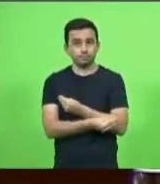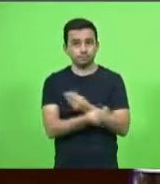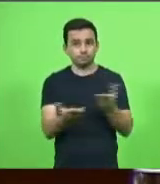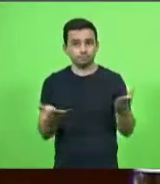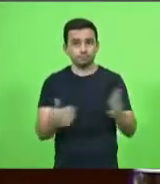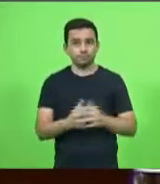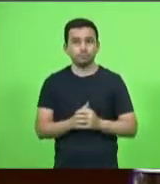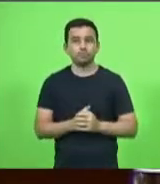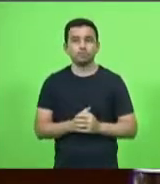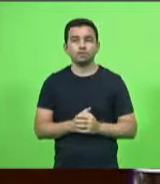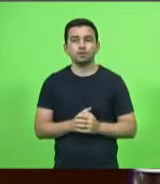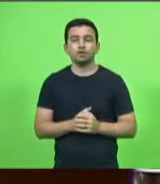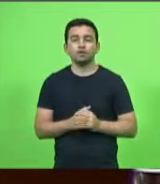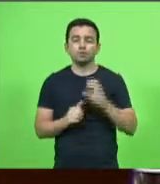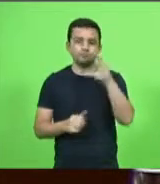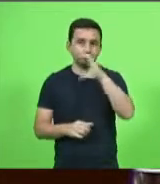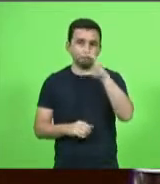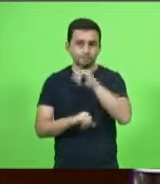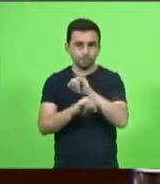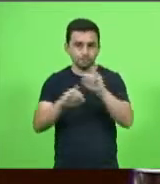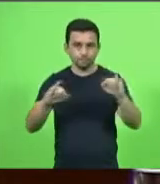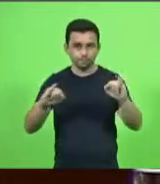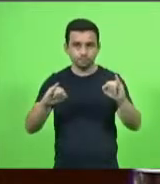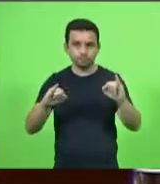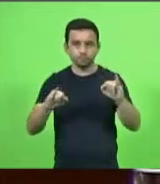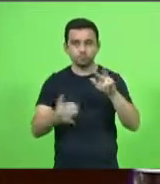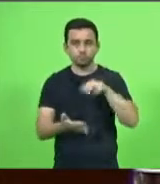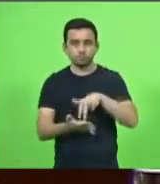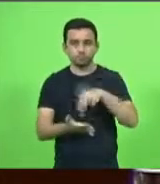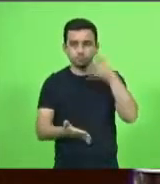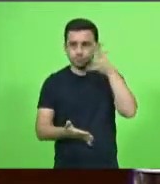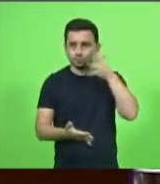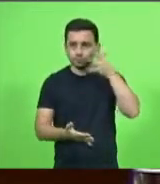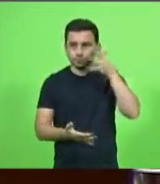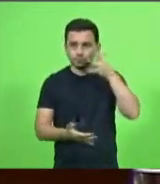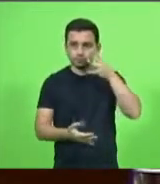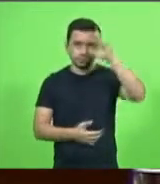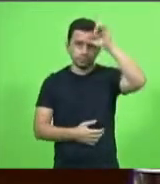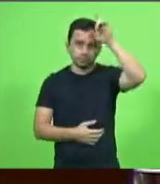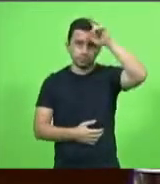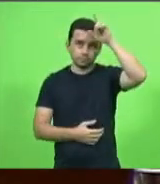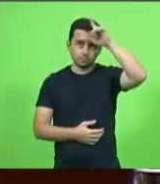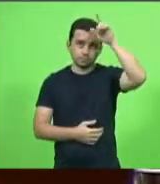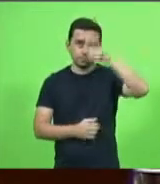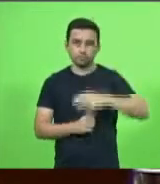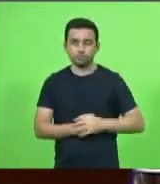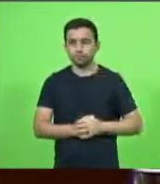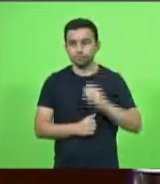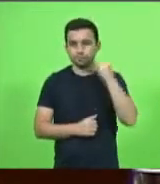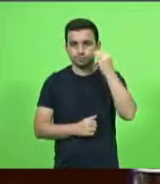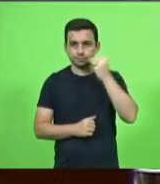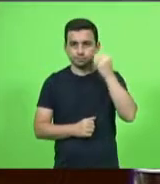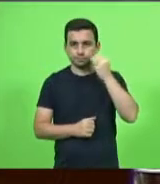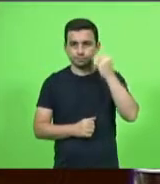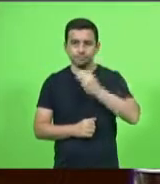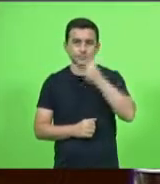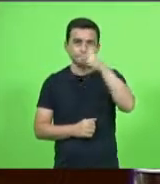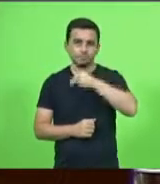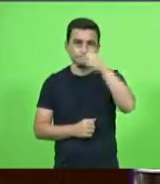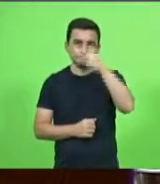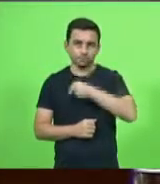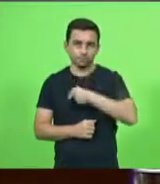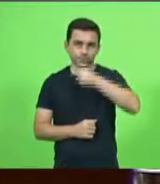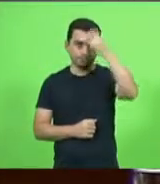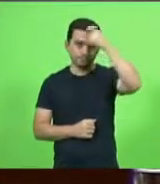expediente, em breves comunicações fizeram uso da palavra os senhores deputados Sargento Lima, Márcios Machado, Kennedy Nunes e